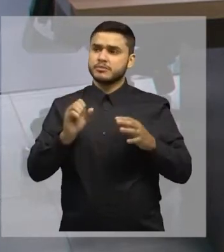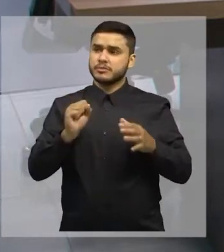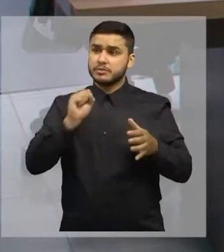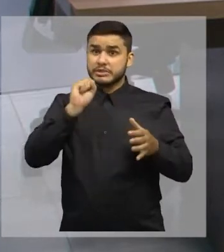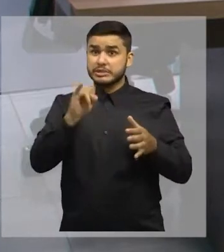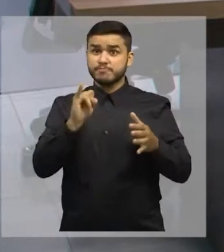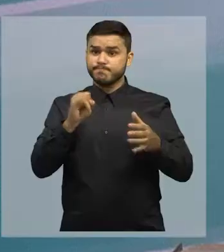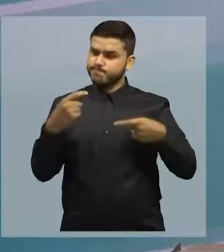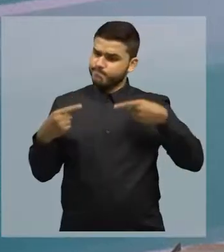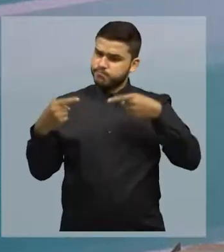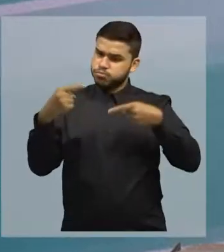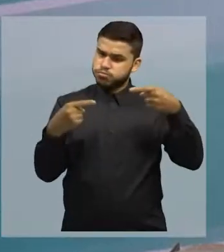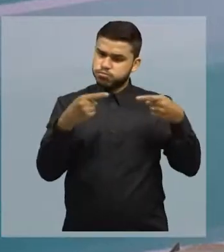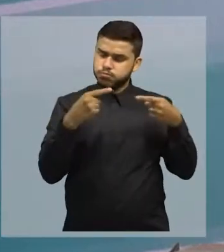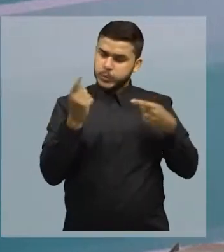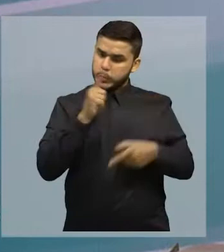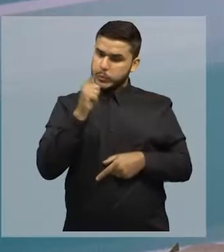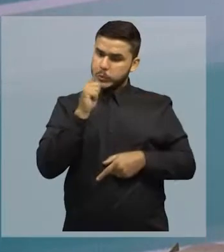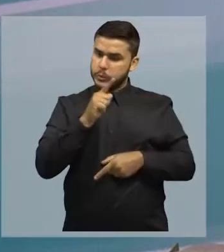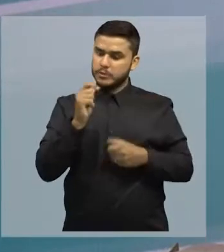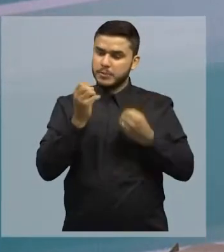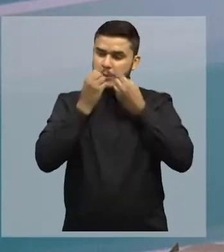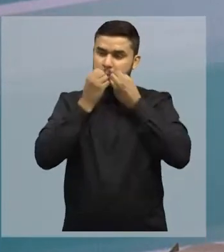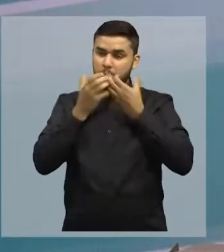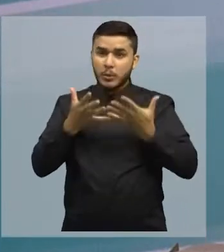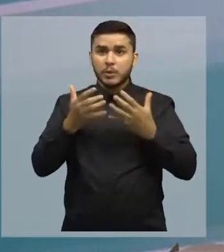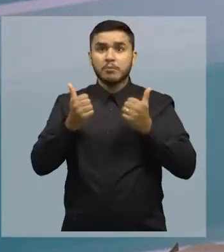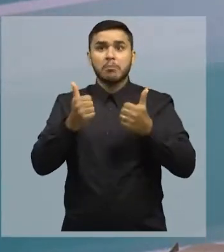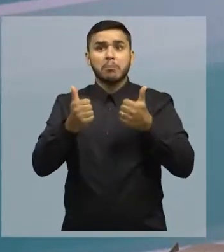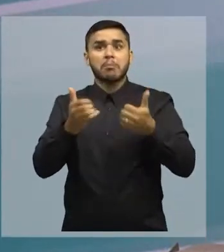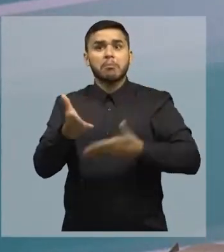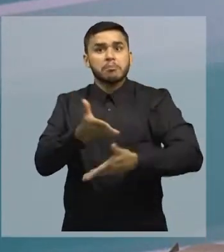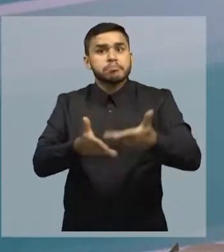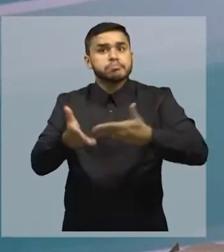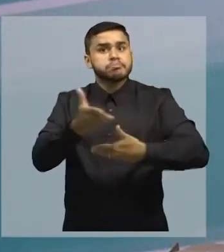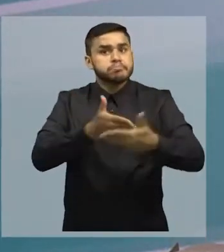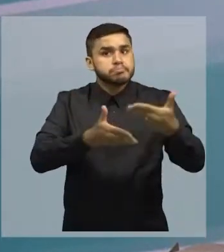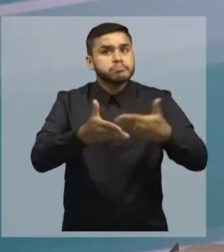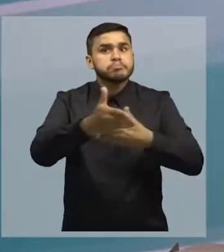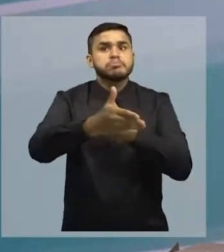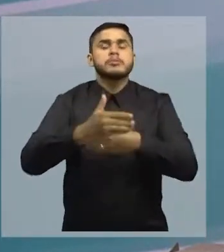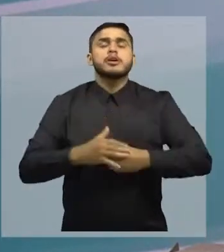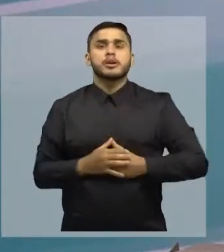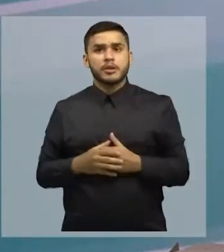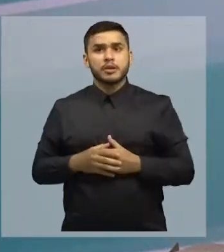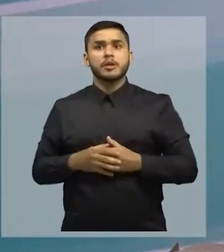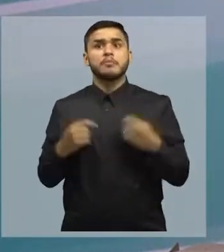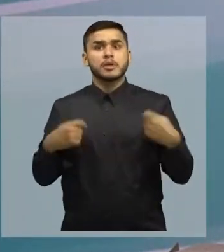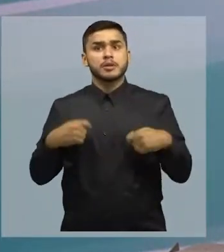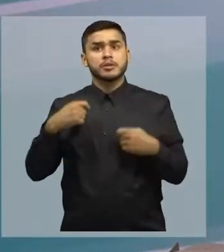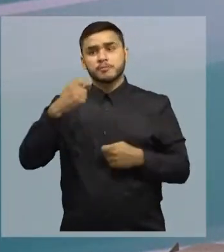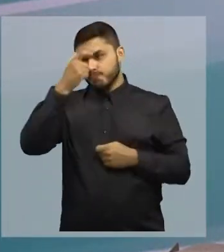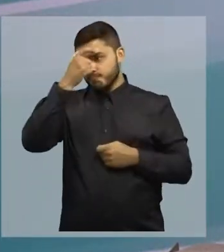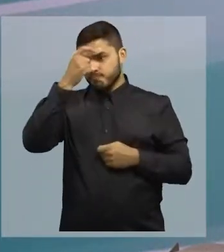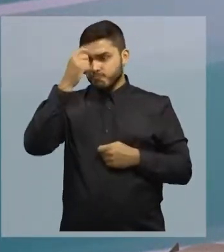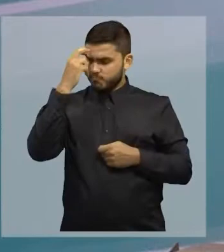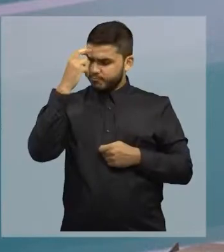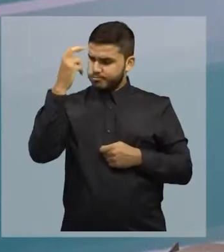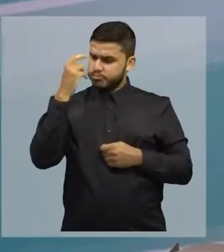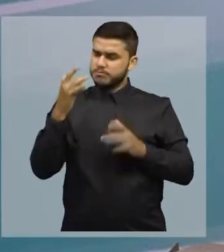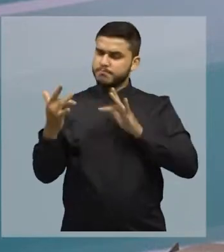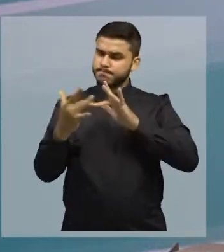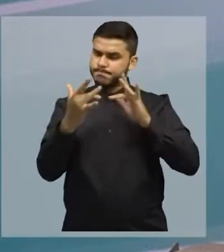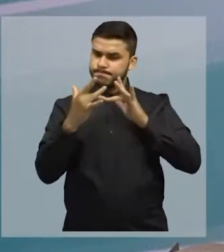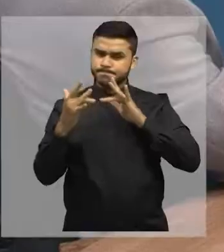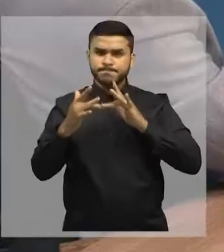político estável, com o mínimo de maturidade dos dirigentes, do presidente,